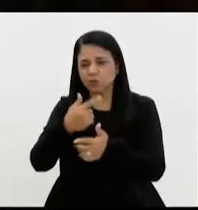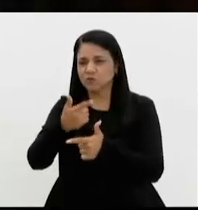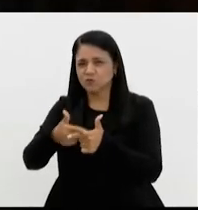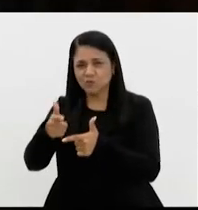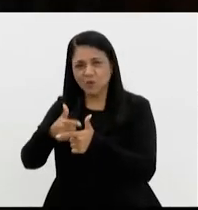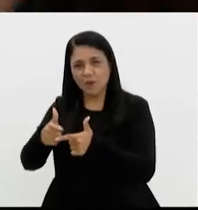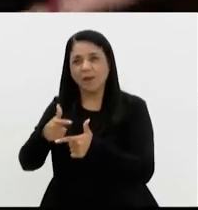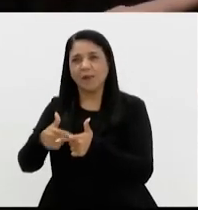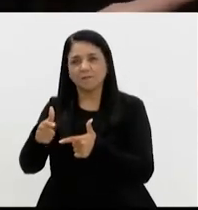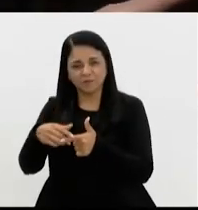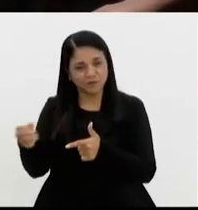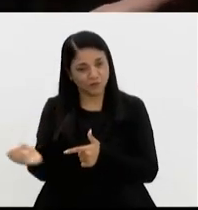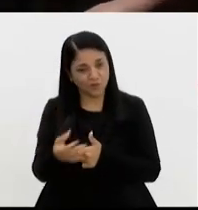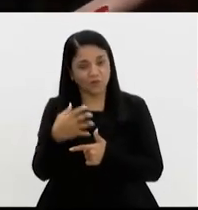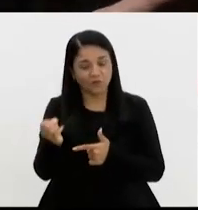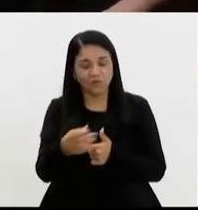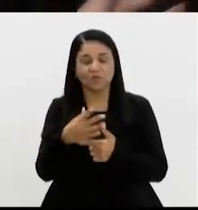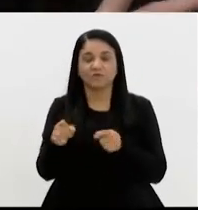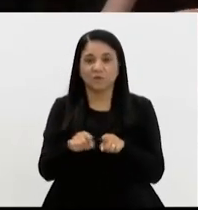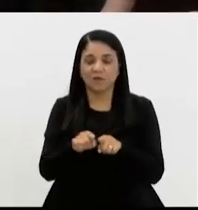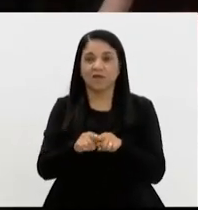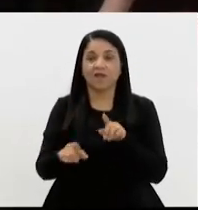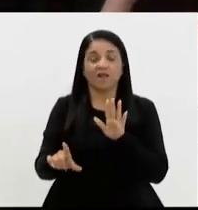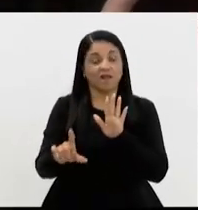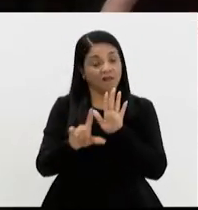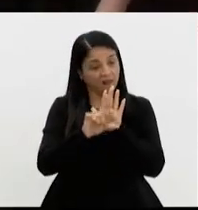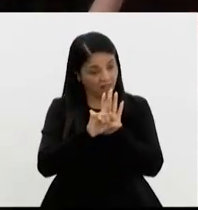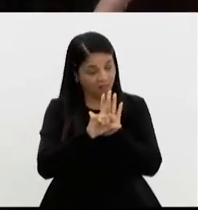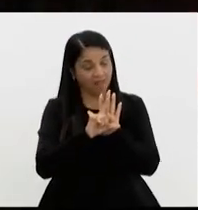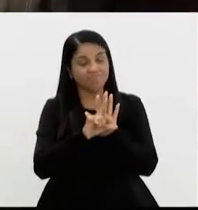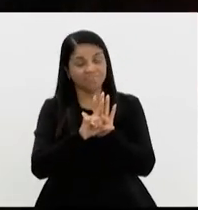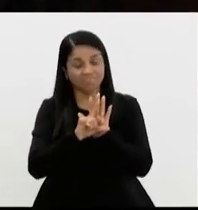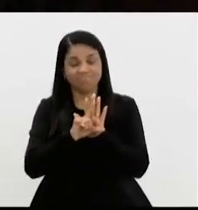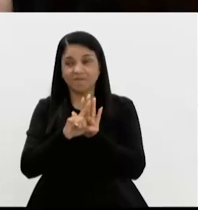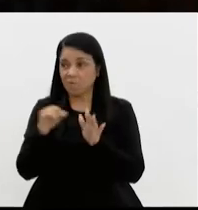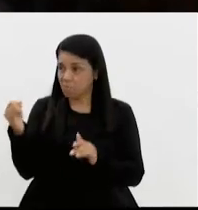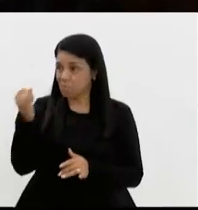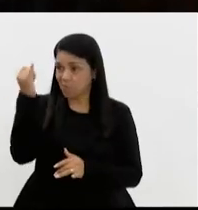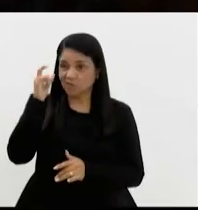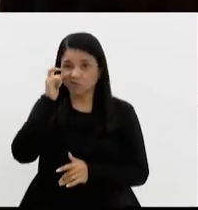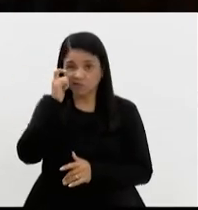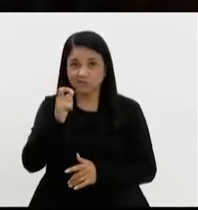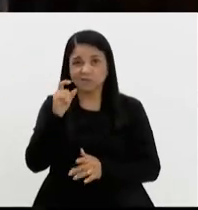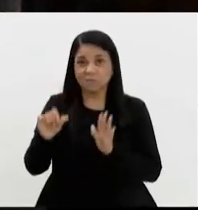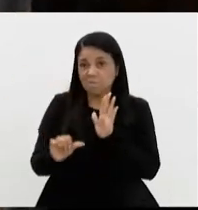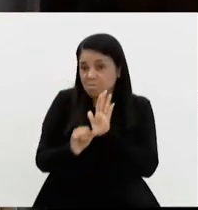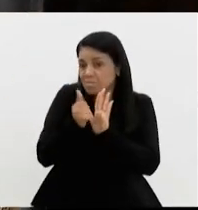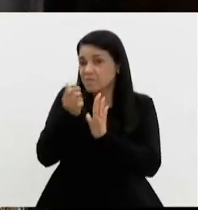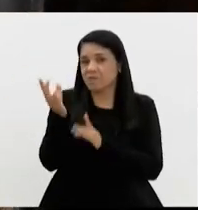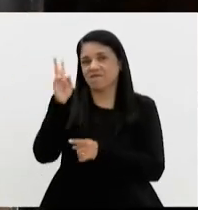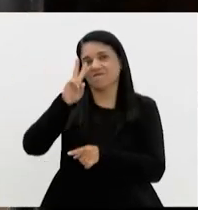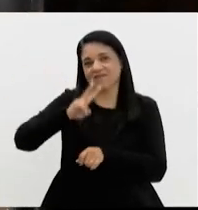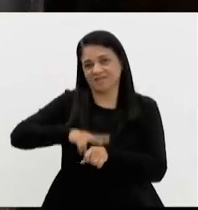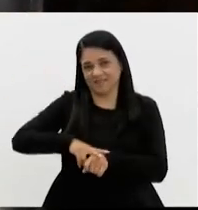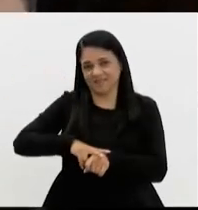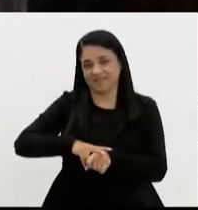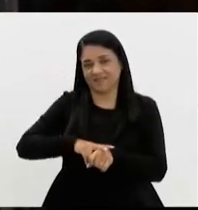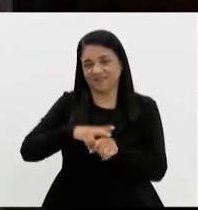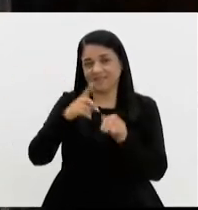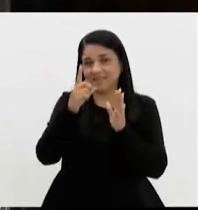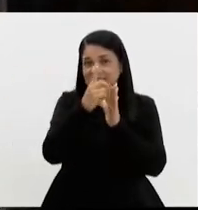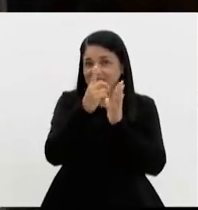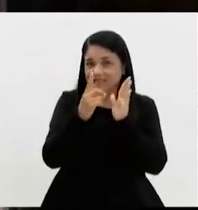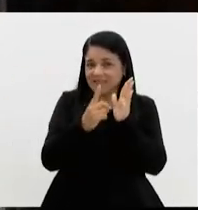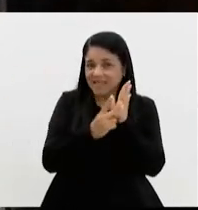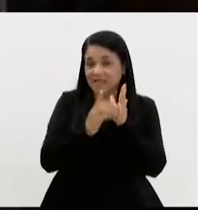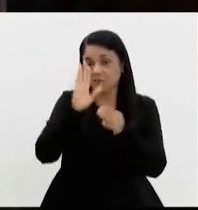e e esse é um outro ponto Dr Robson muito interessante essa é a primeira vez em muitas décadas que a gente vai